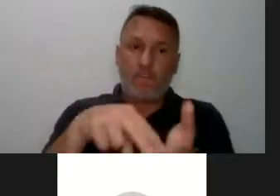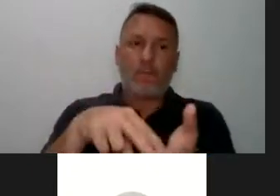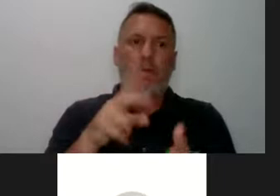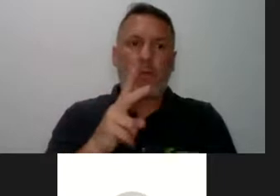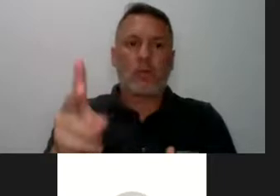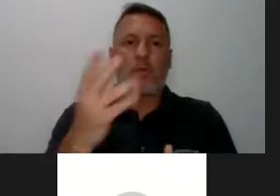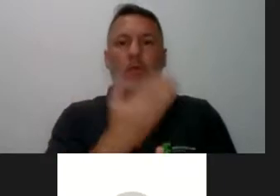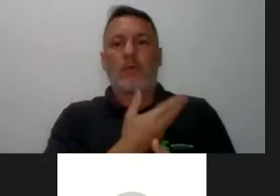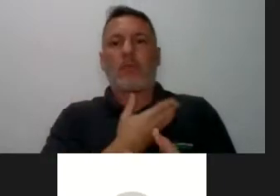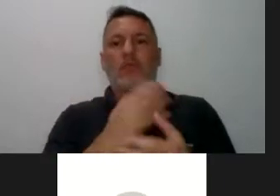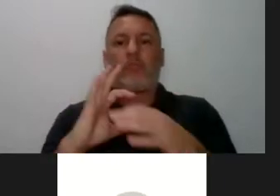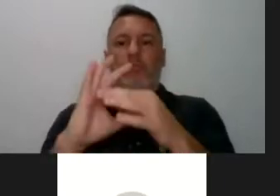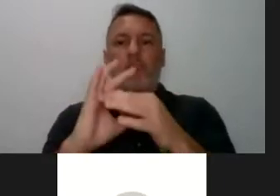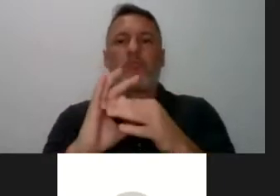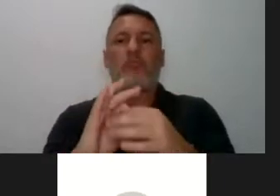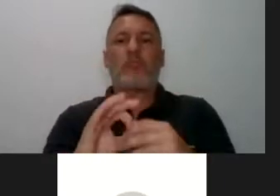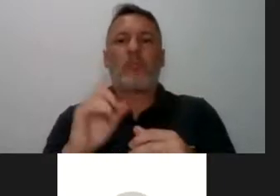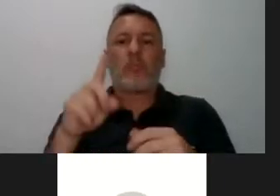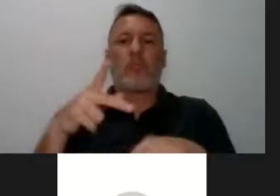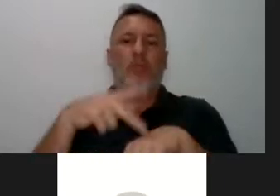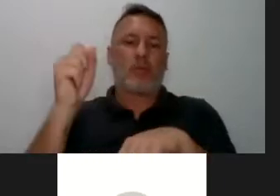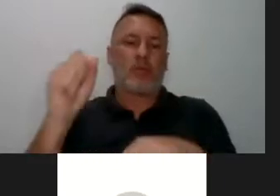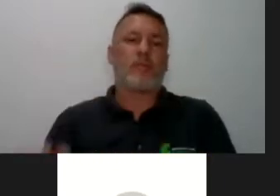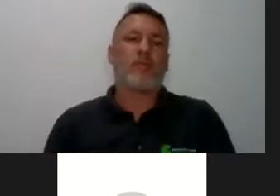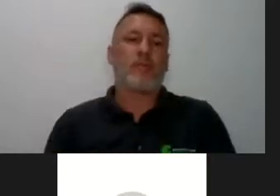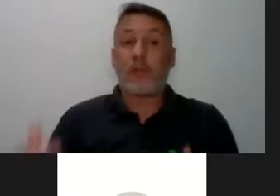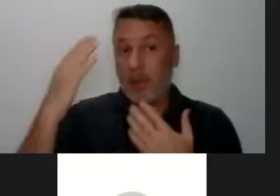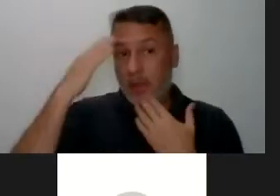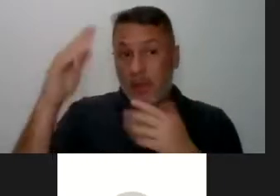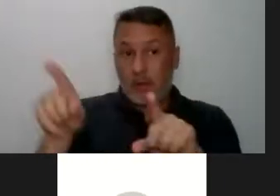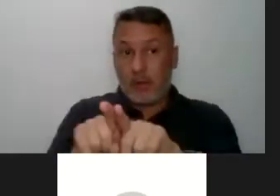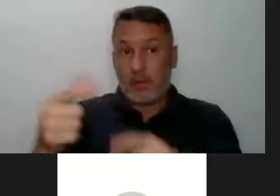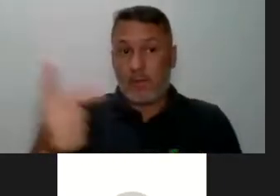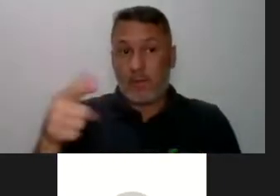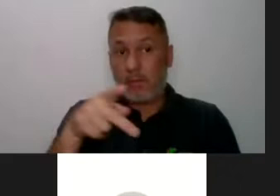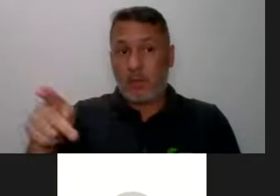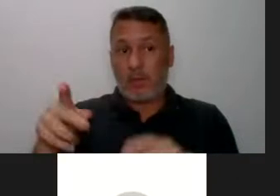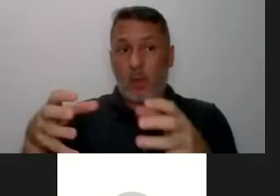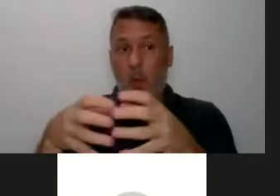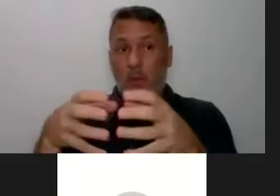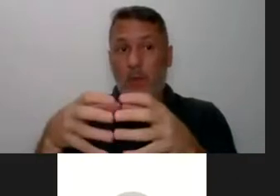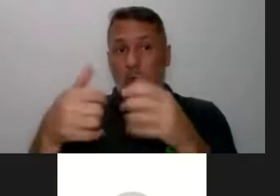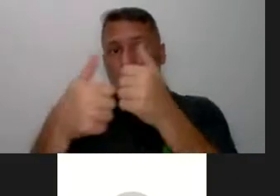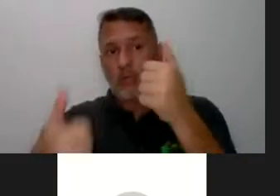luta aí pela pesquisa, pela pós-graduação. Agradecer também à vice-presidente da comissão. Eu gostaria de fazer, e peço